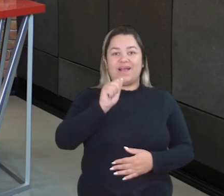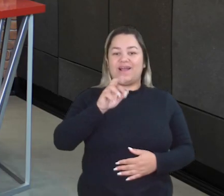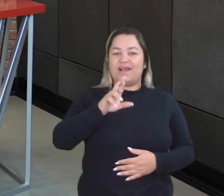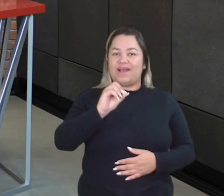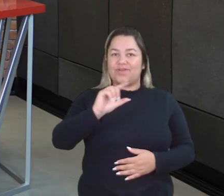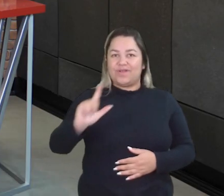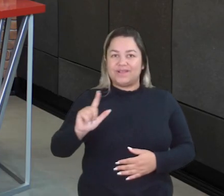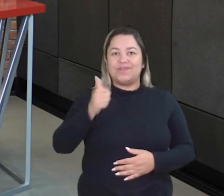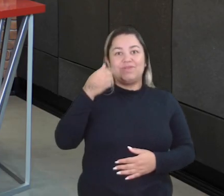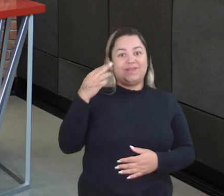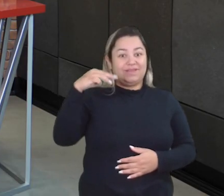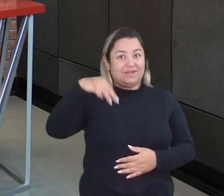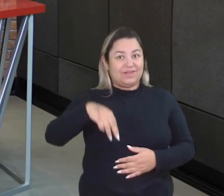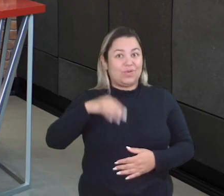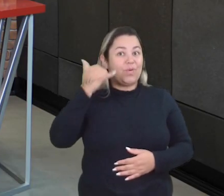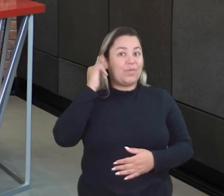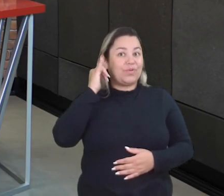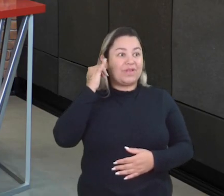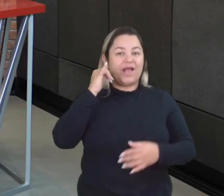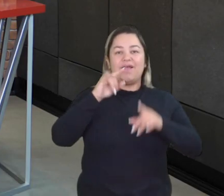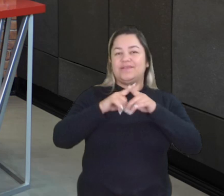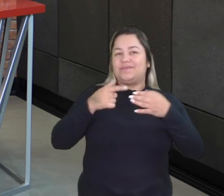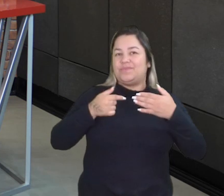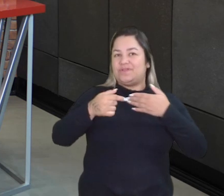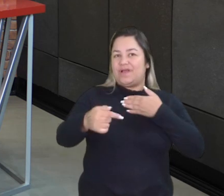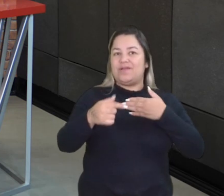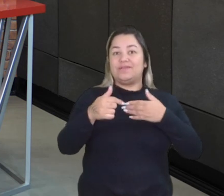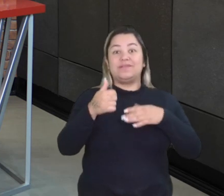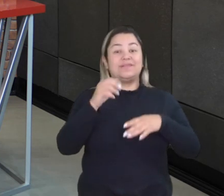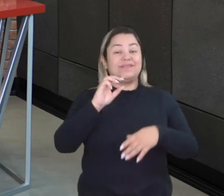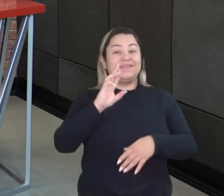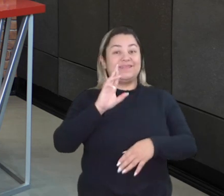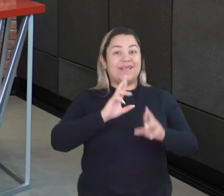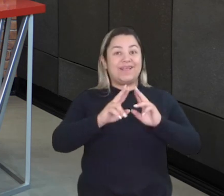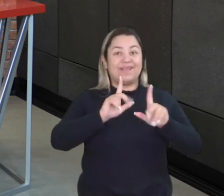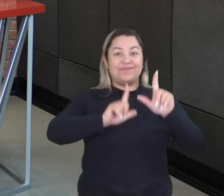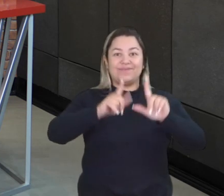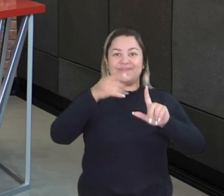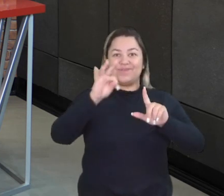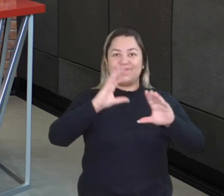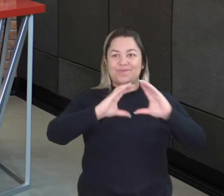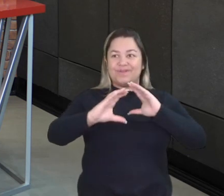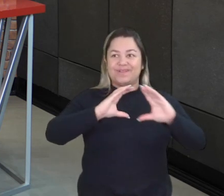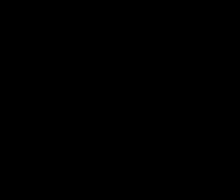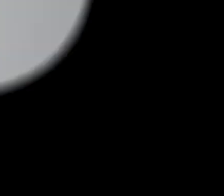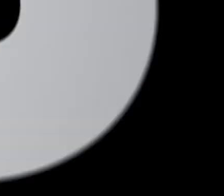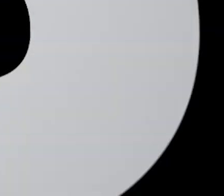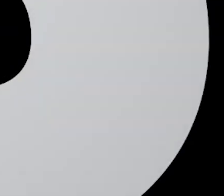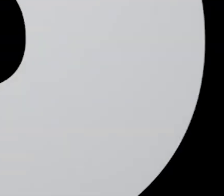Muito prazer, eu sou Carol Brito e esse é o 13 Minutos, o podcast semanal de notícias da rede PT de